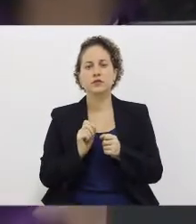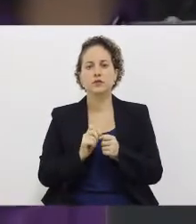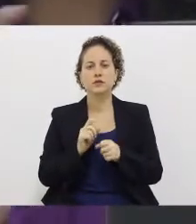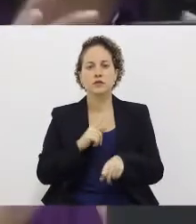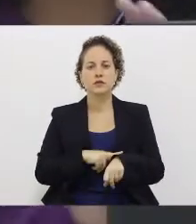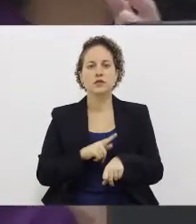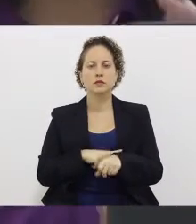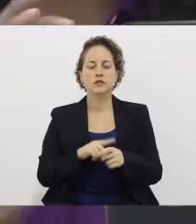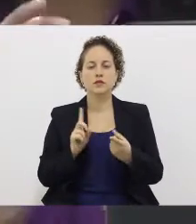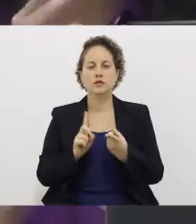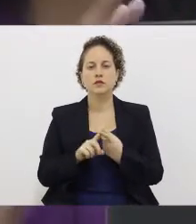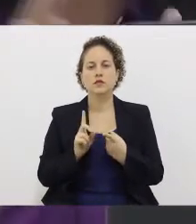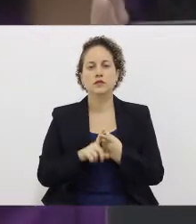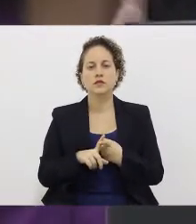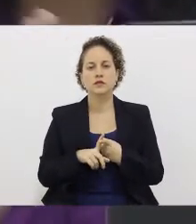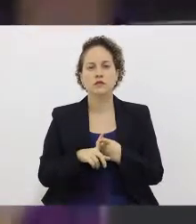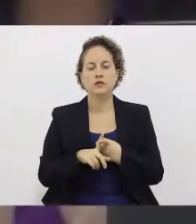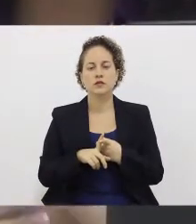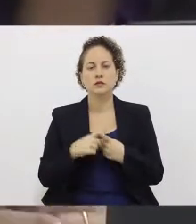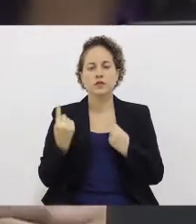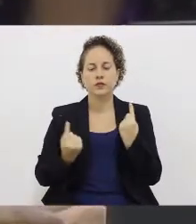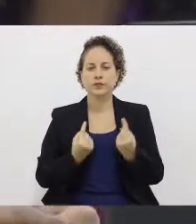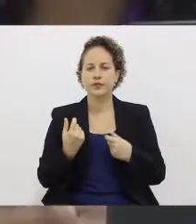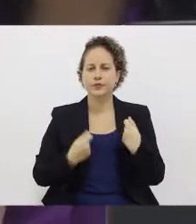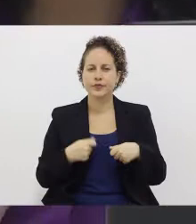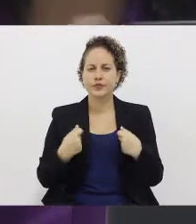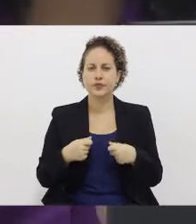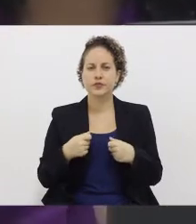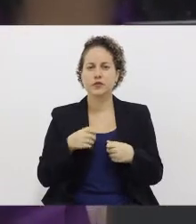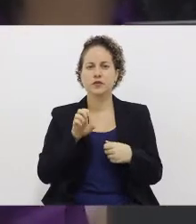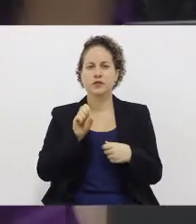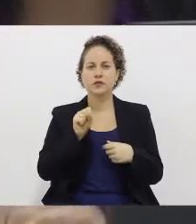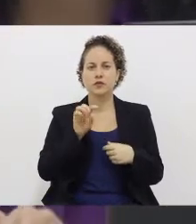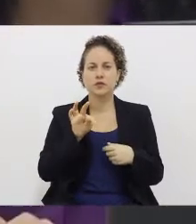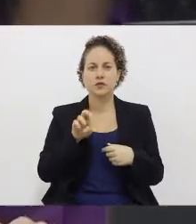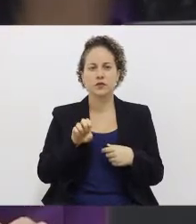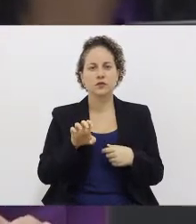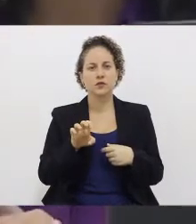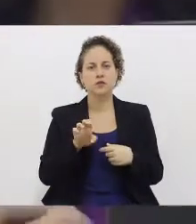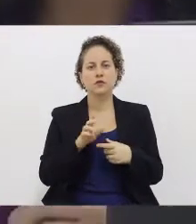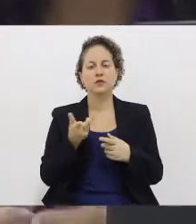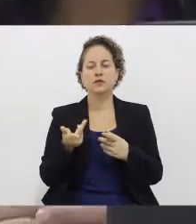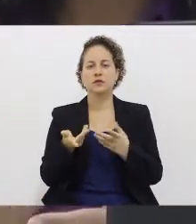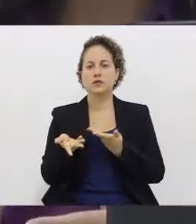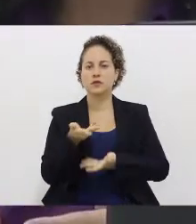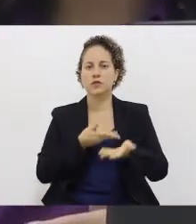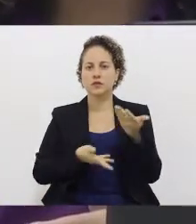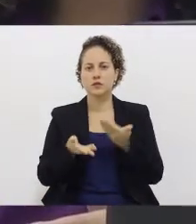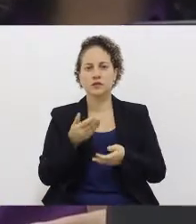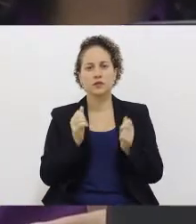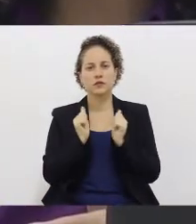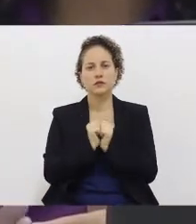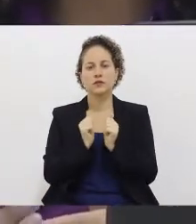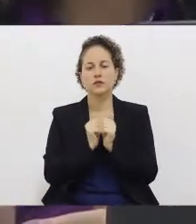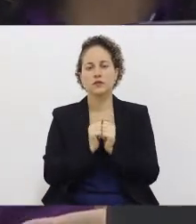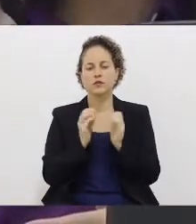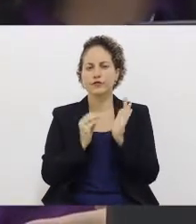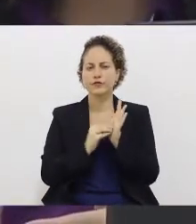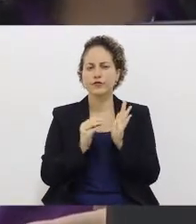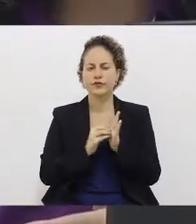mesmo tempo. Então, muitas vezes é necessário que haja estoque entre as etapas, devido à falta de coordenação entre elas. A